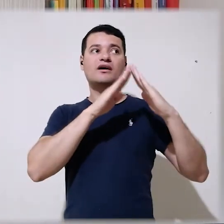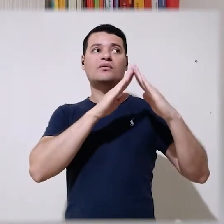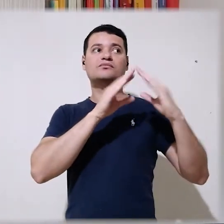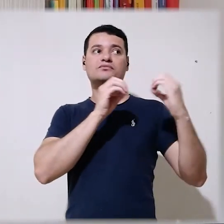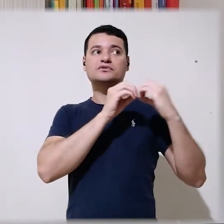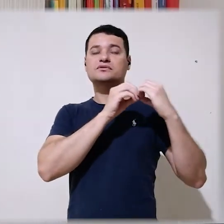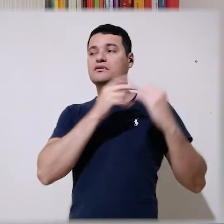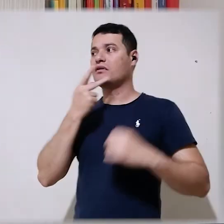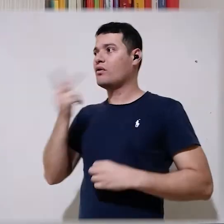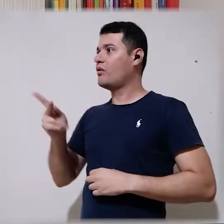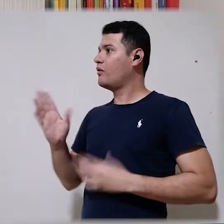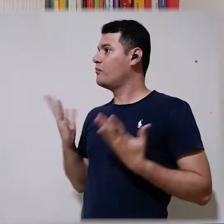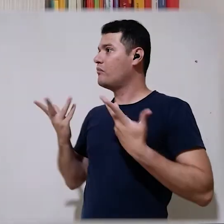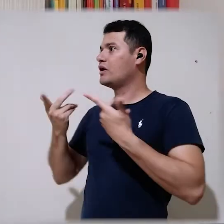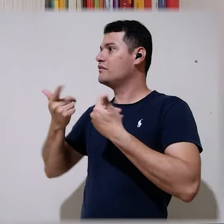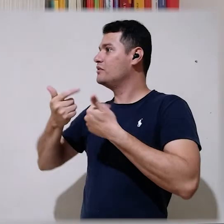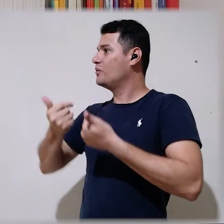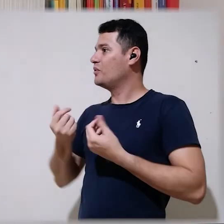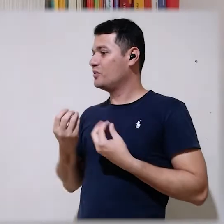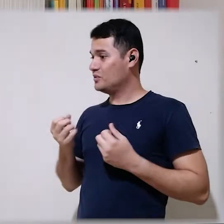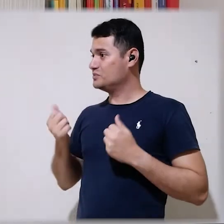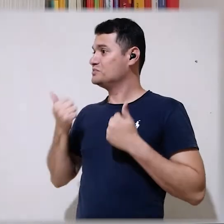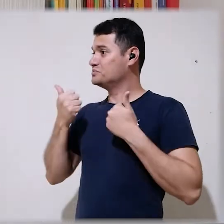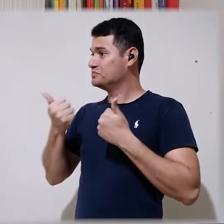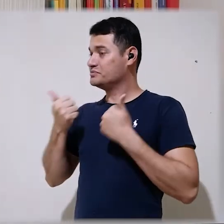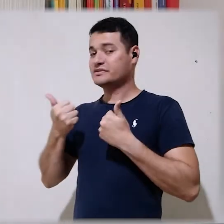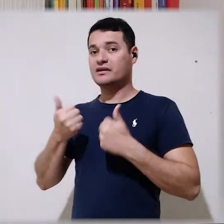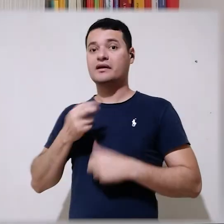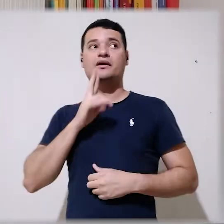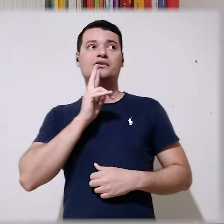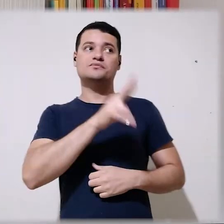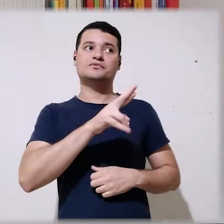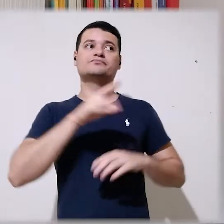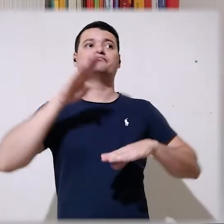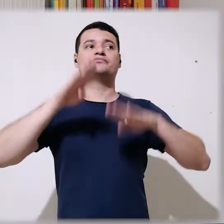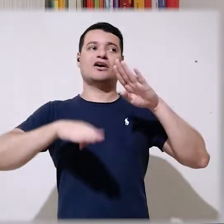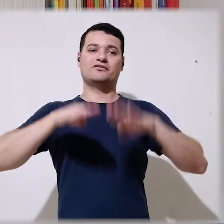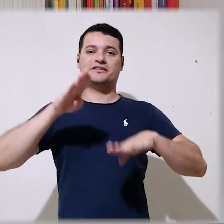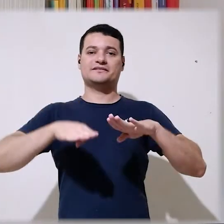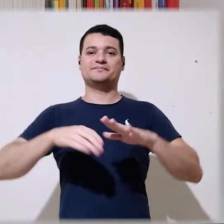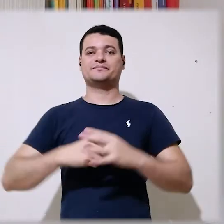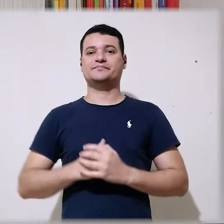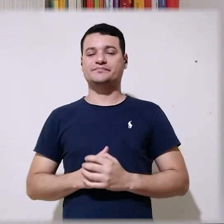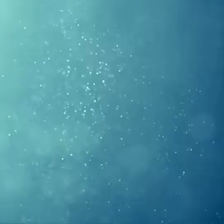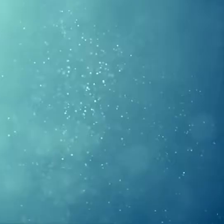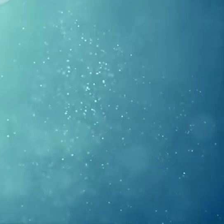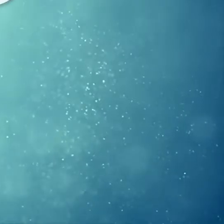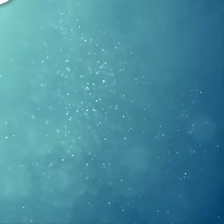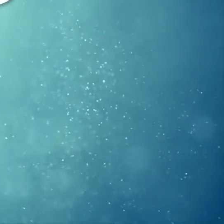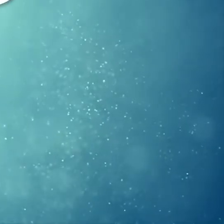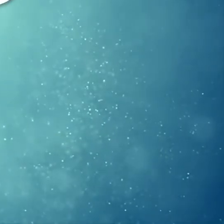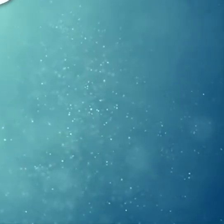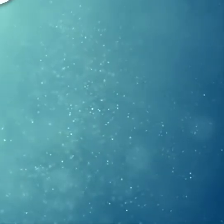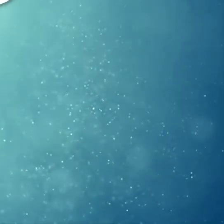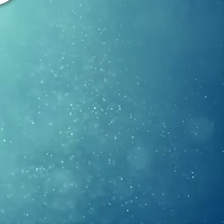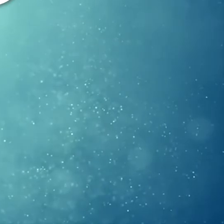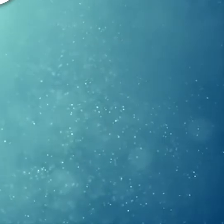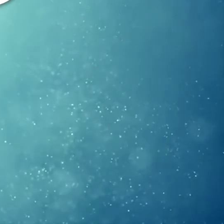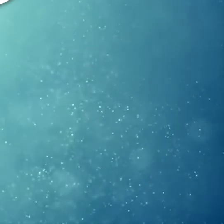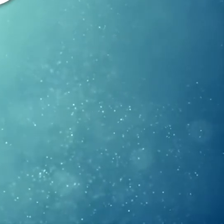fazendeiro falando sobre como aquilo era maravilhoso, e ele respondeu: "Talvez."